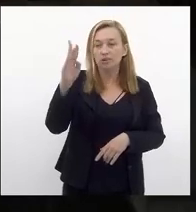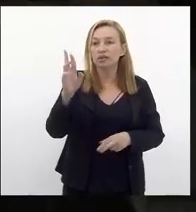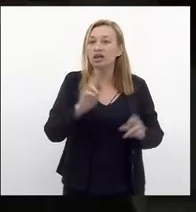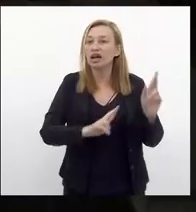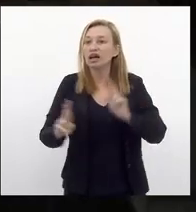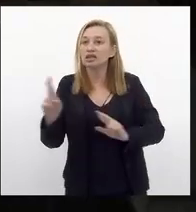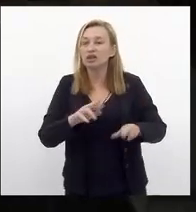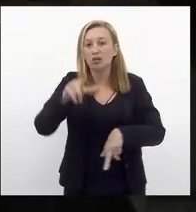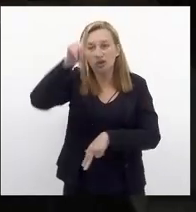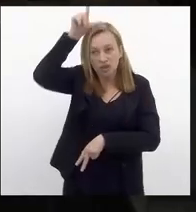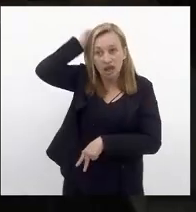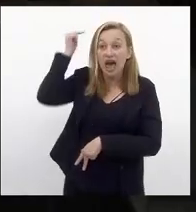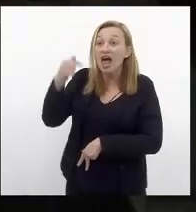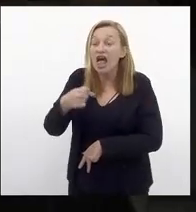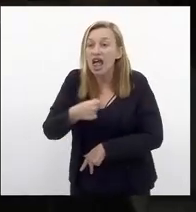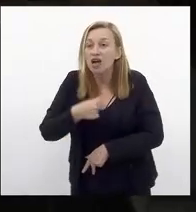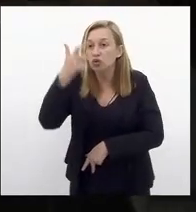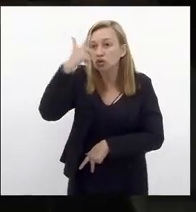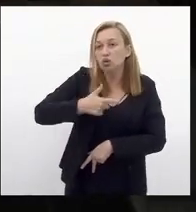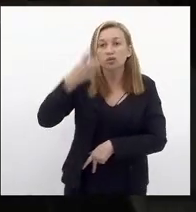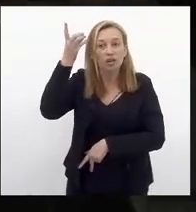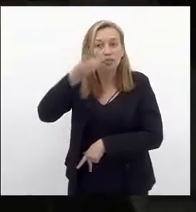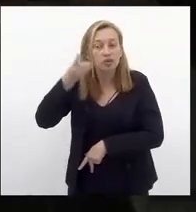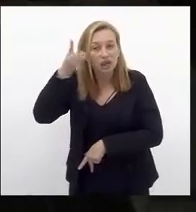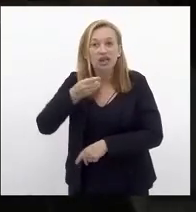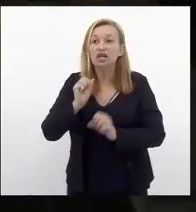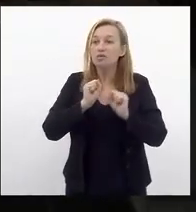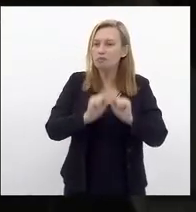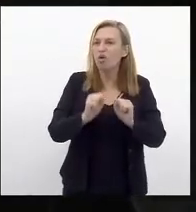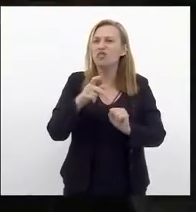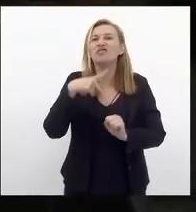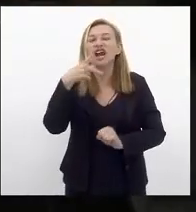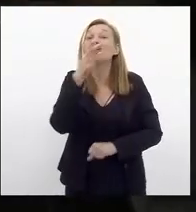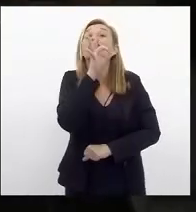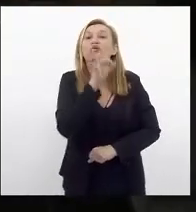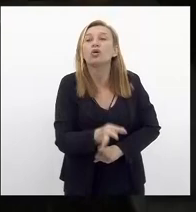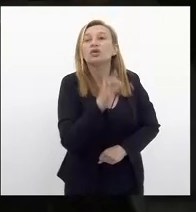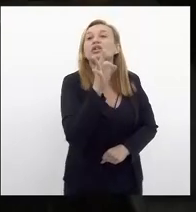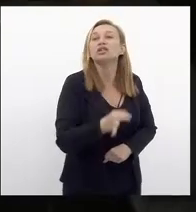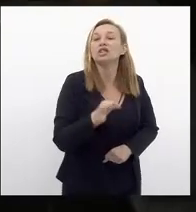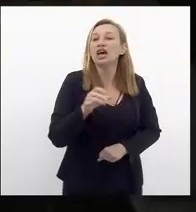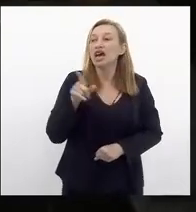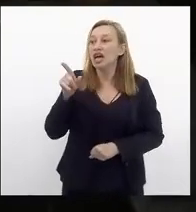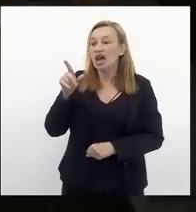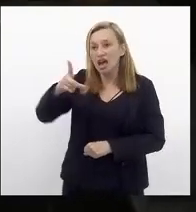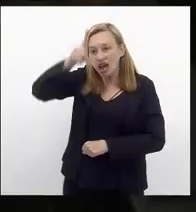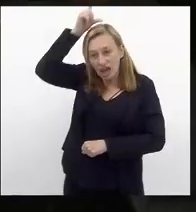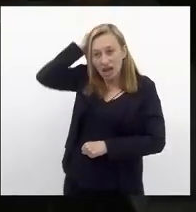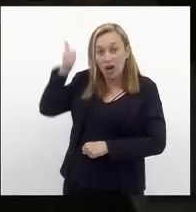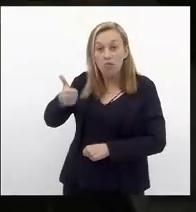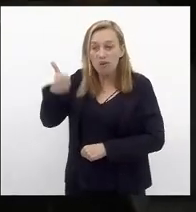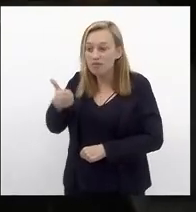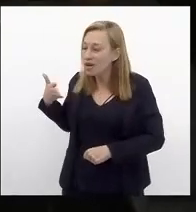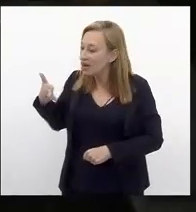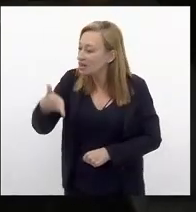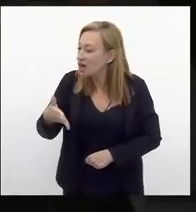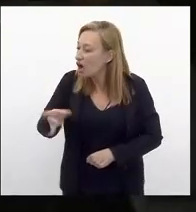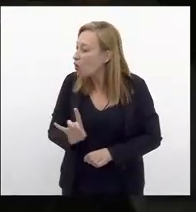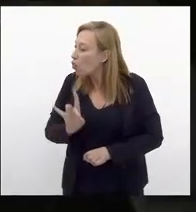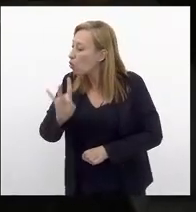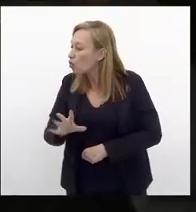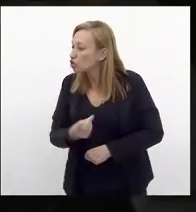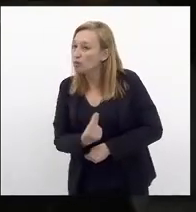luz Paulo eu sou uma deputada que posso falar com convicção ele é primeiro a entrar o